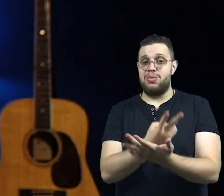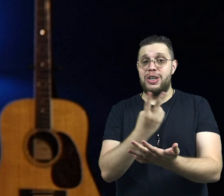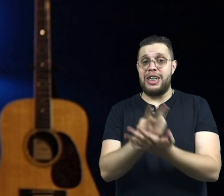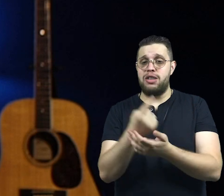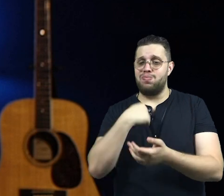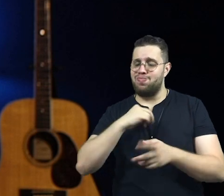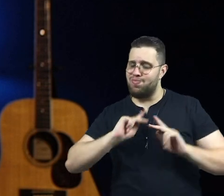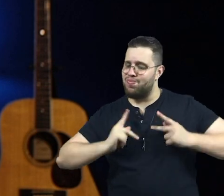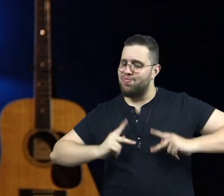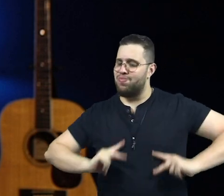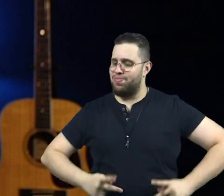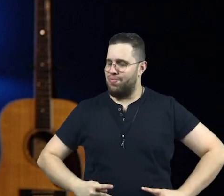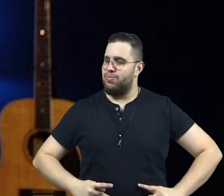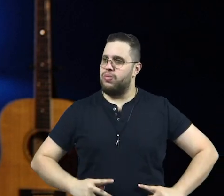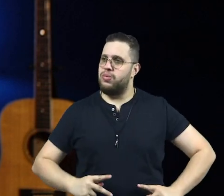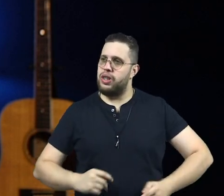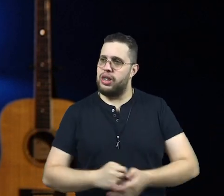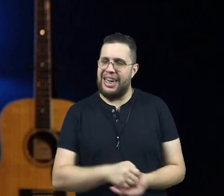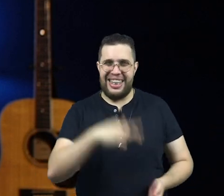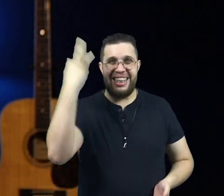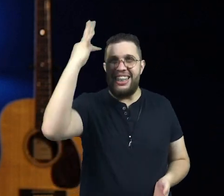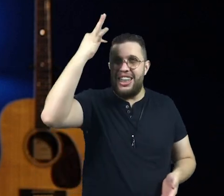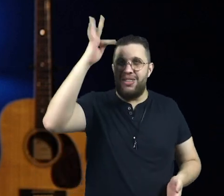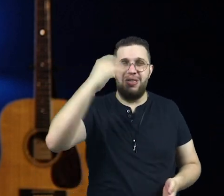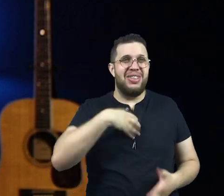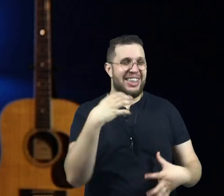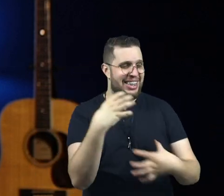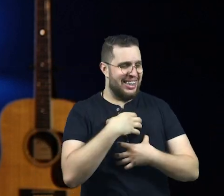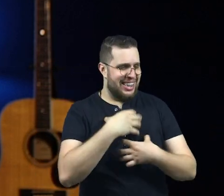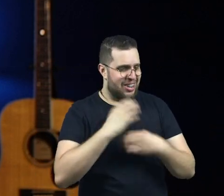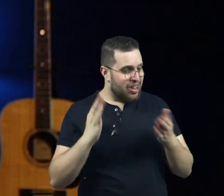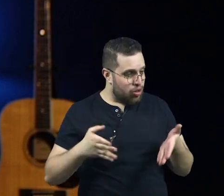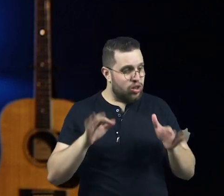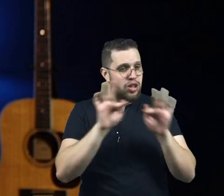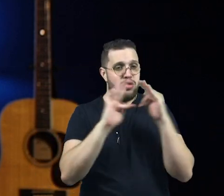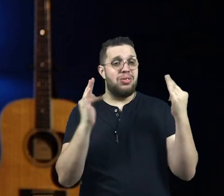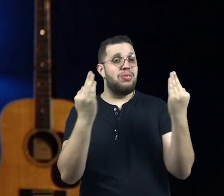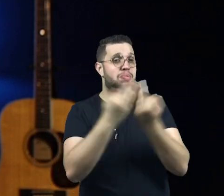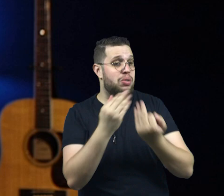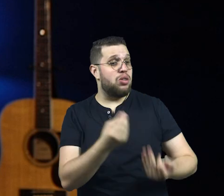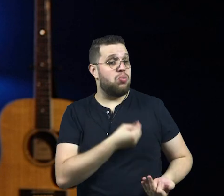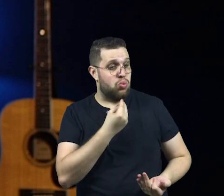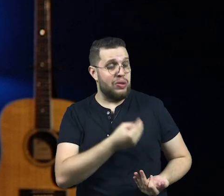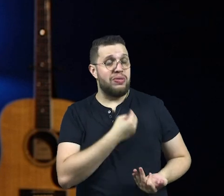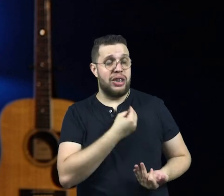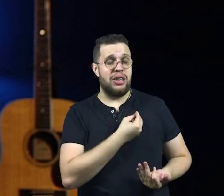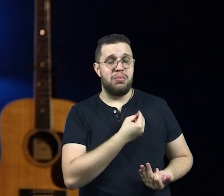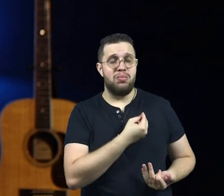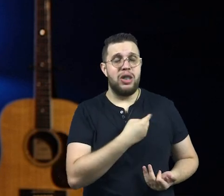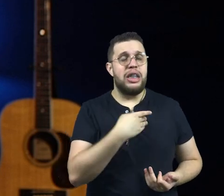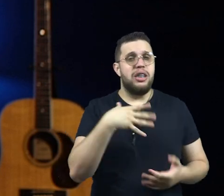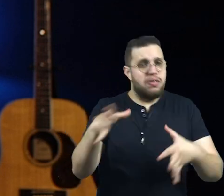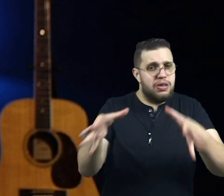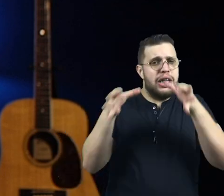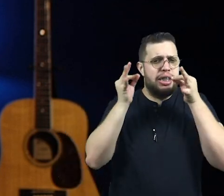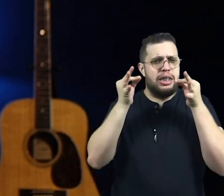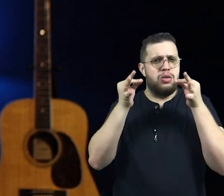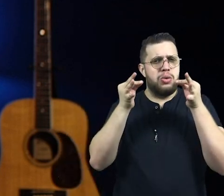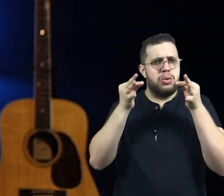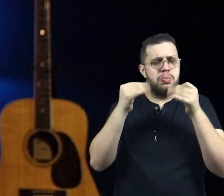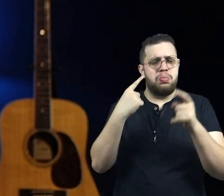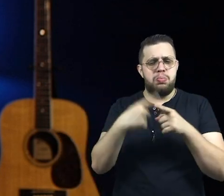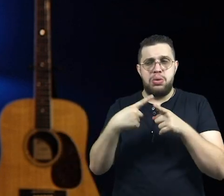organismo. Essa dor que você está sentindo na sua família, na sua vida, neste momento, preste atenção. É